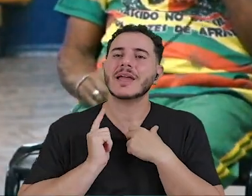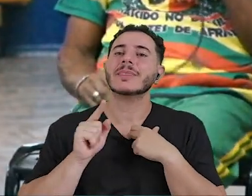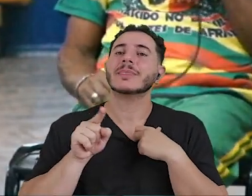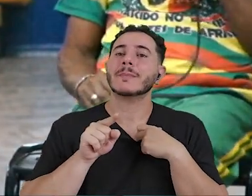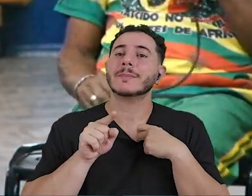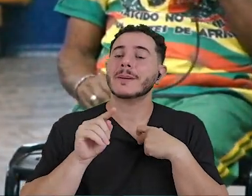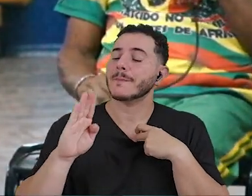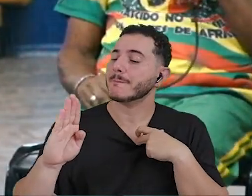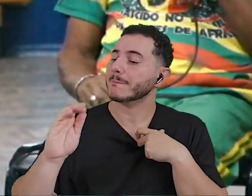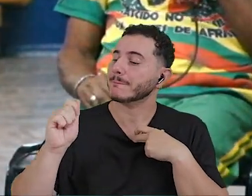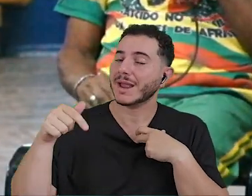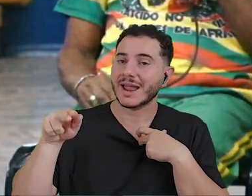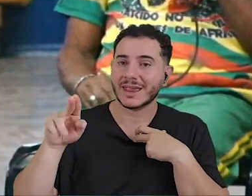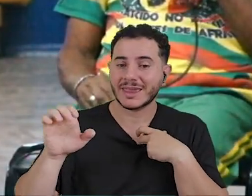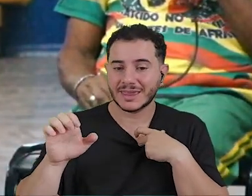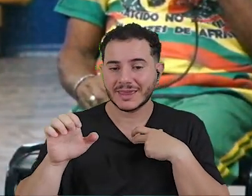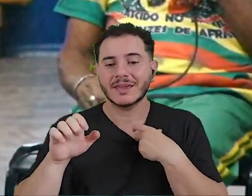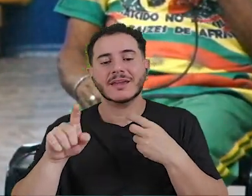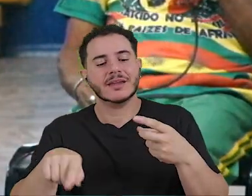Baque de Luanda.